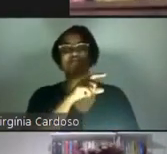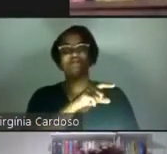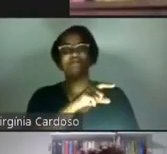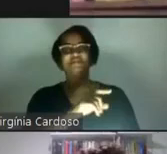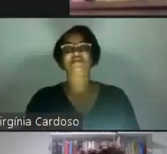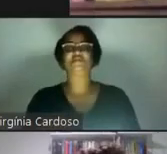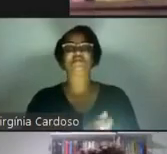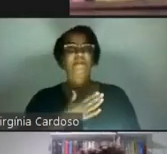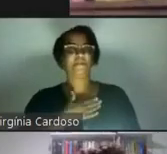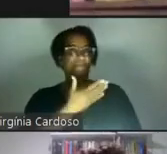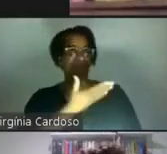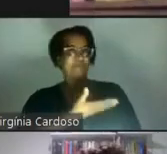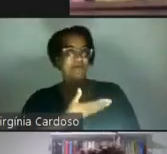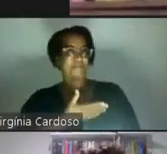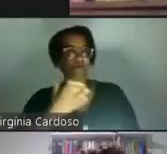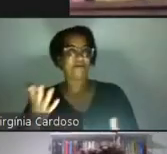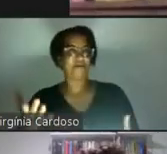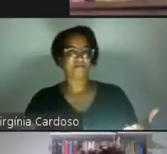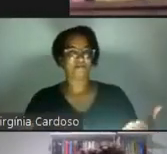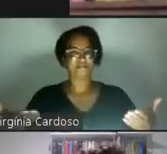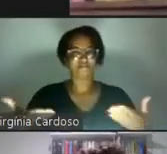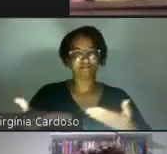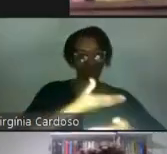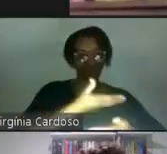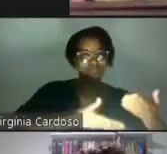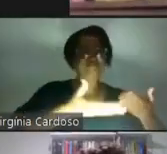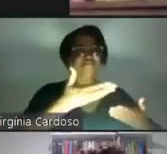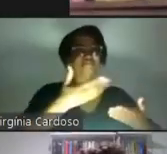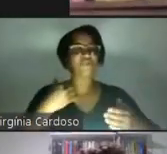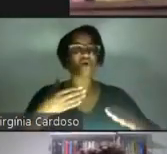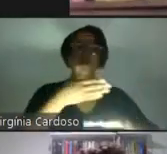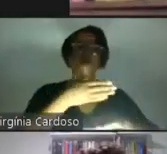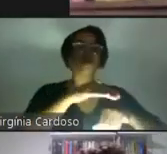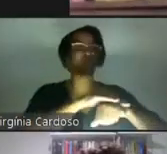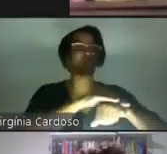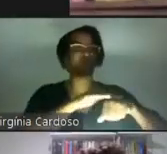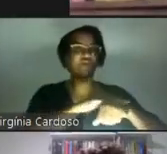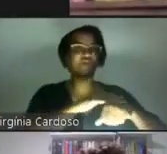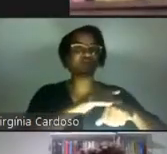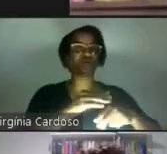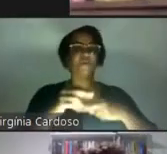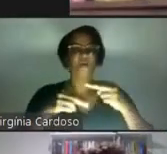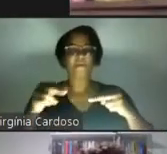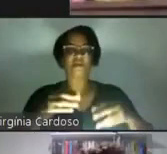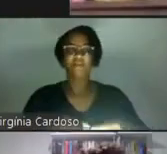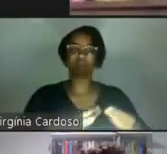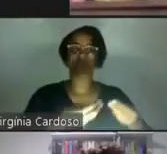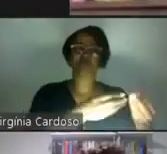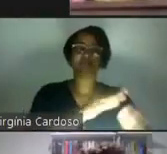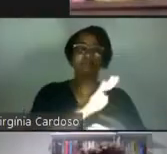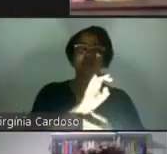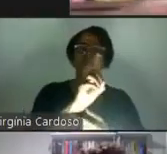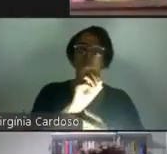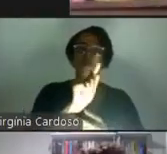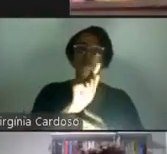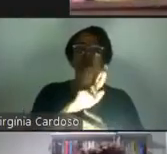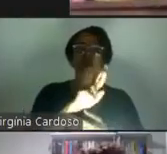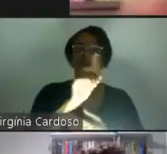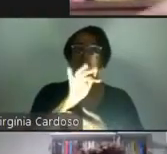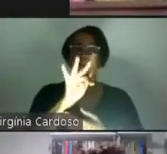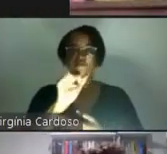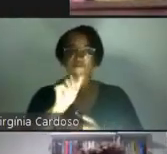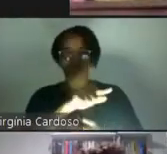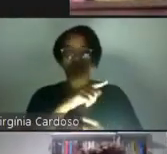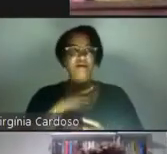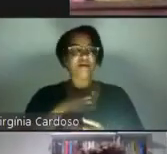amiga minha, fez a ponte. Aí eu fui lá pro backstage, fui conversar com ele. Aí dei de presente uma biografia de Smetak, ele adorou. Aí já amansou o